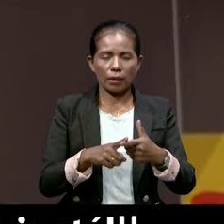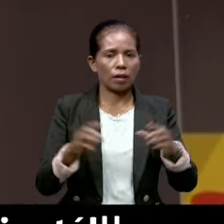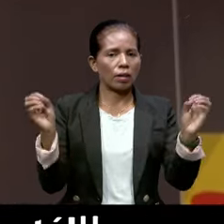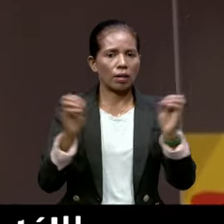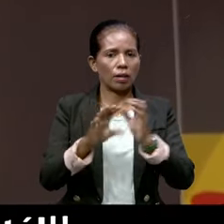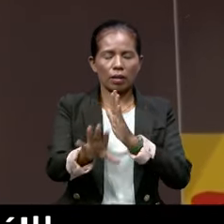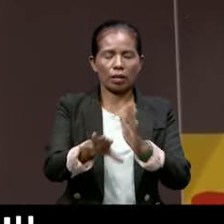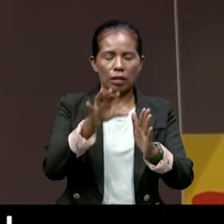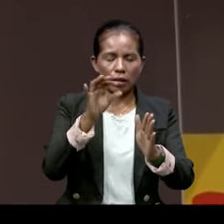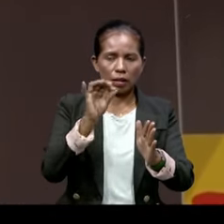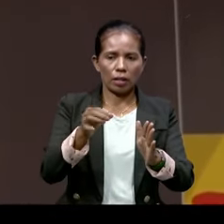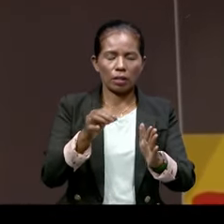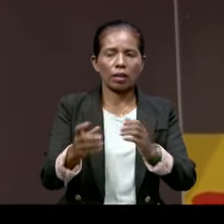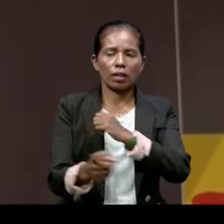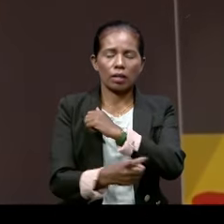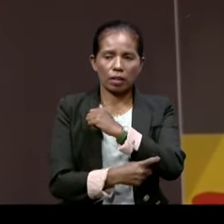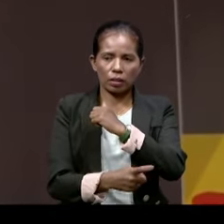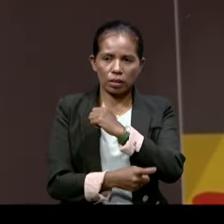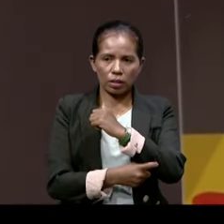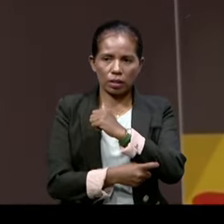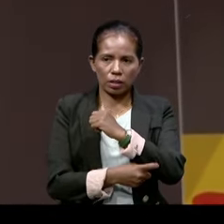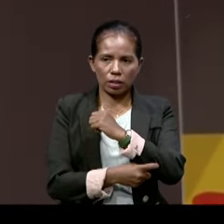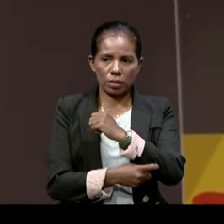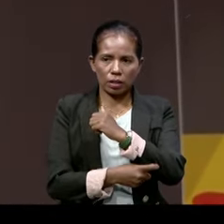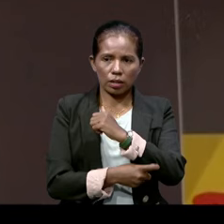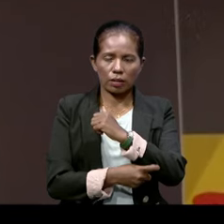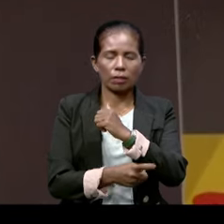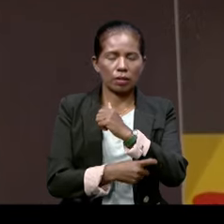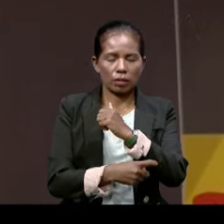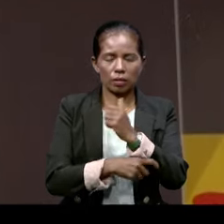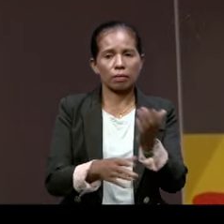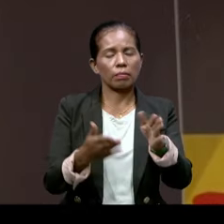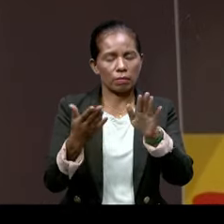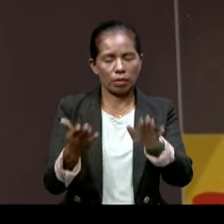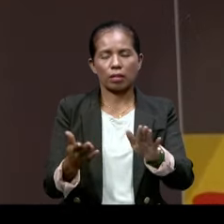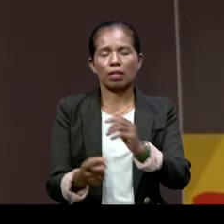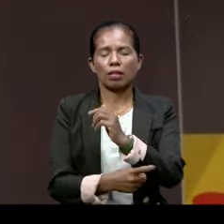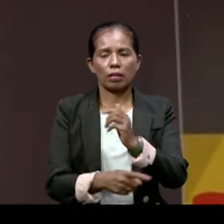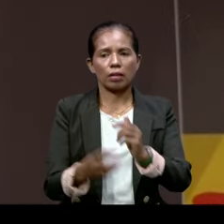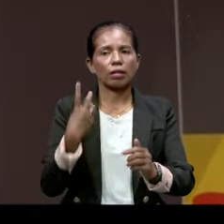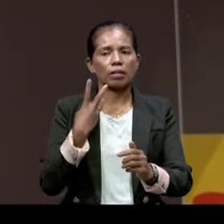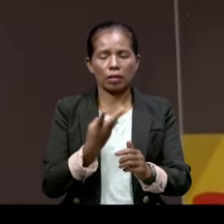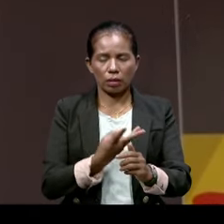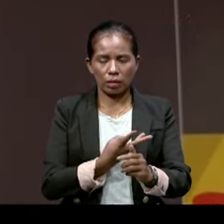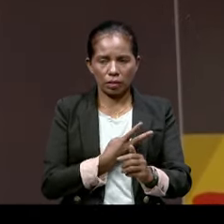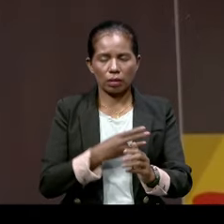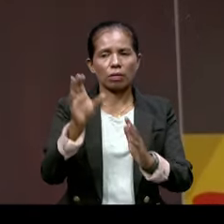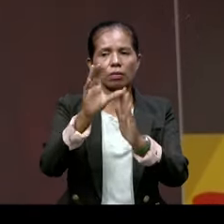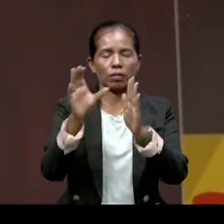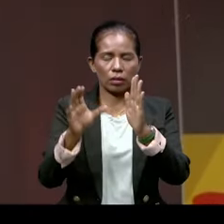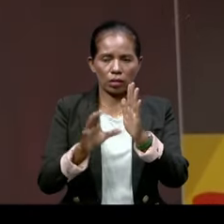lahetan pena nebe que principal, pena de morte ou pena perpétua. Irene, mas tem a